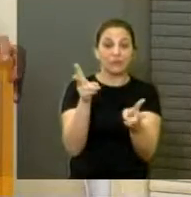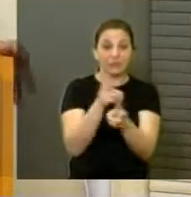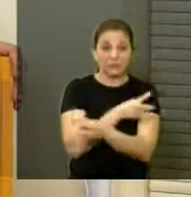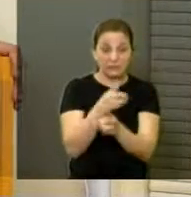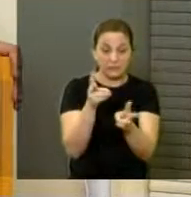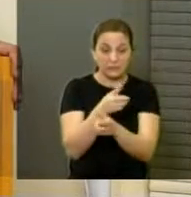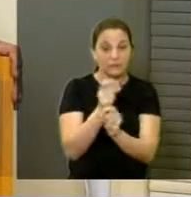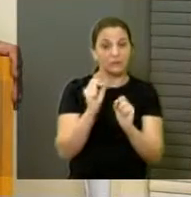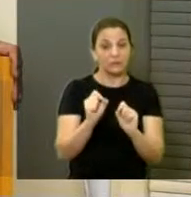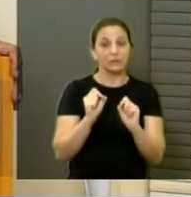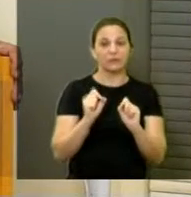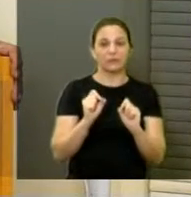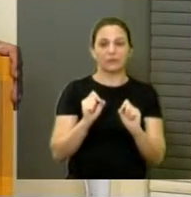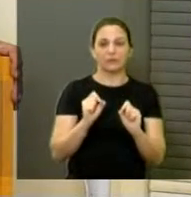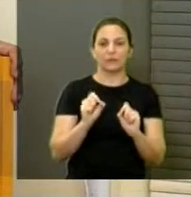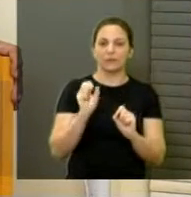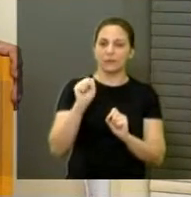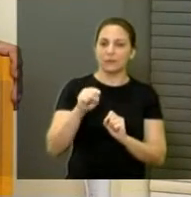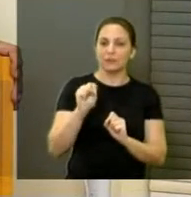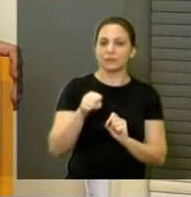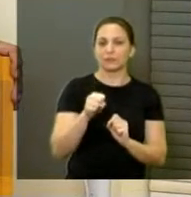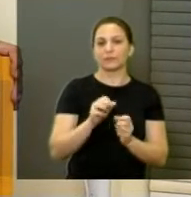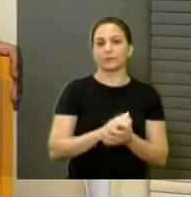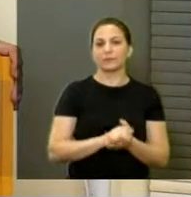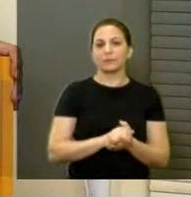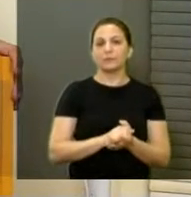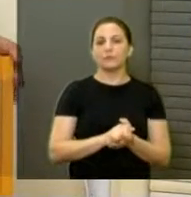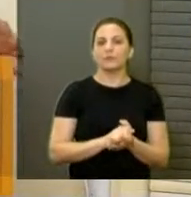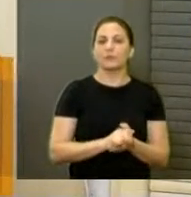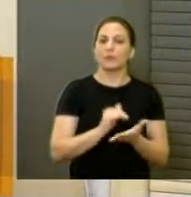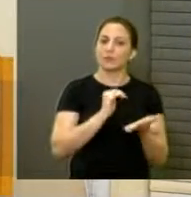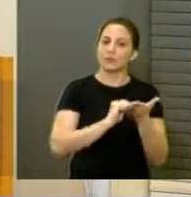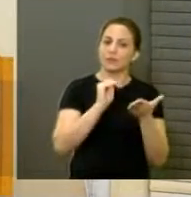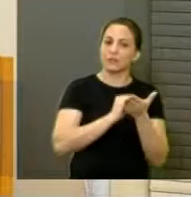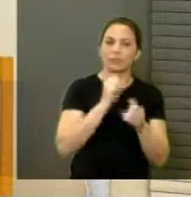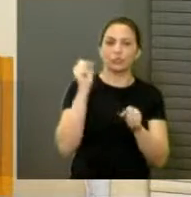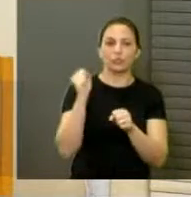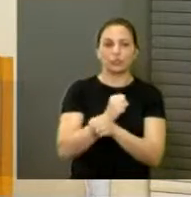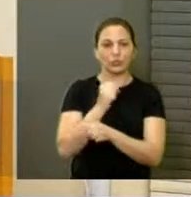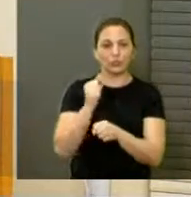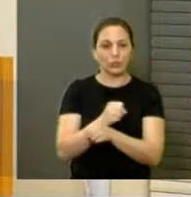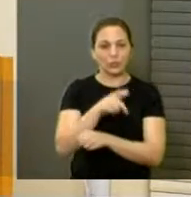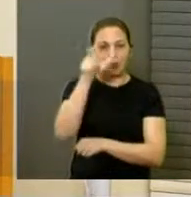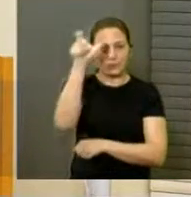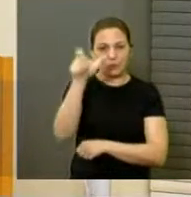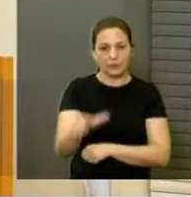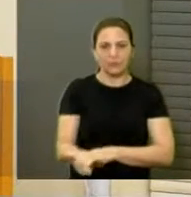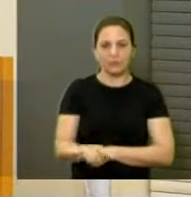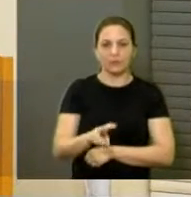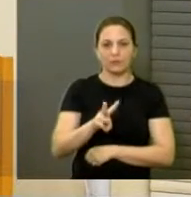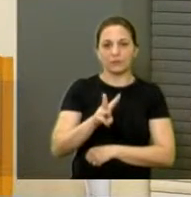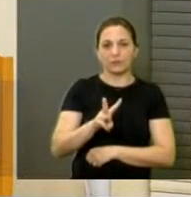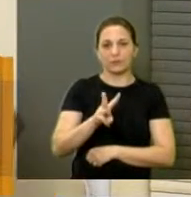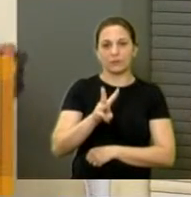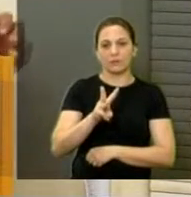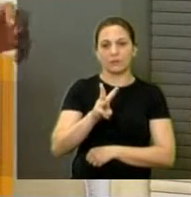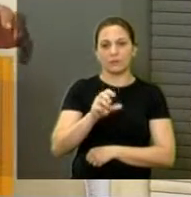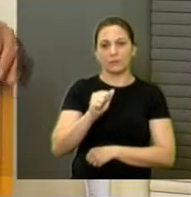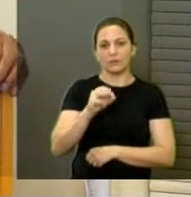que é da ventania, né? Secretaria de Obras, na pessoa do Walter